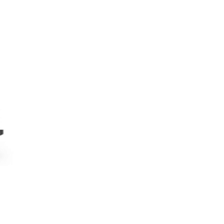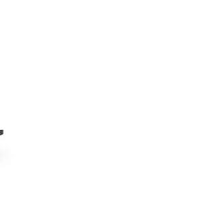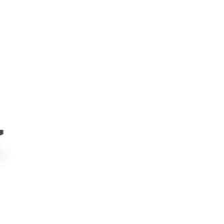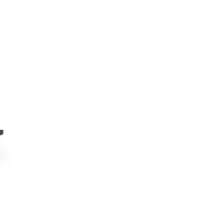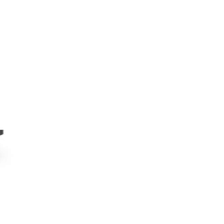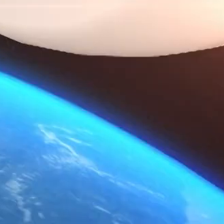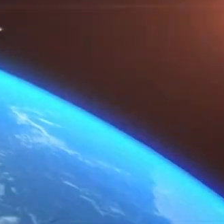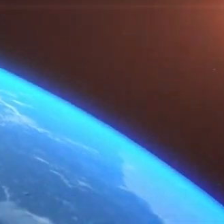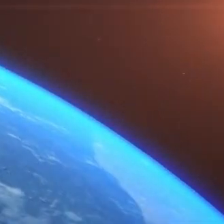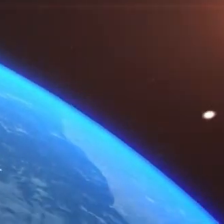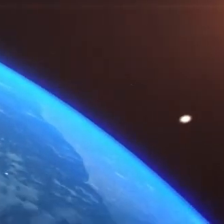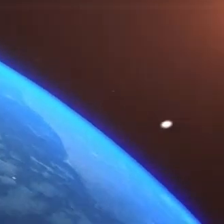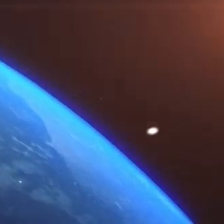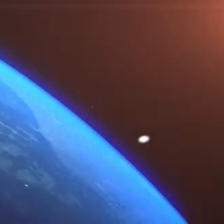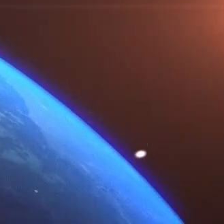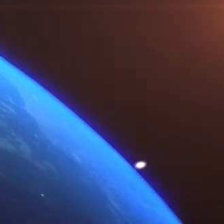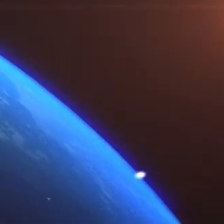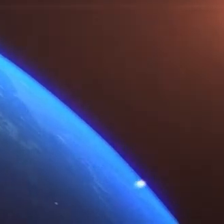www.institutoicm.org.br e boa leitura.